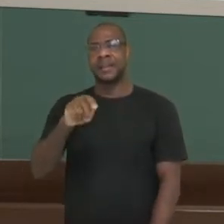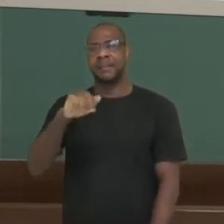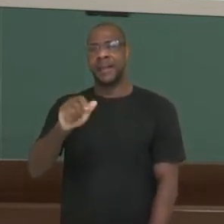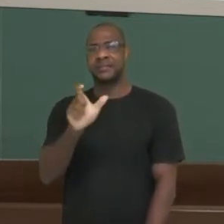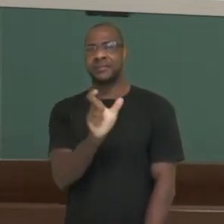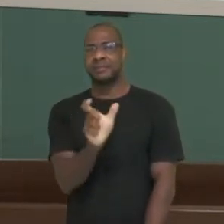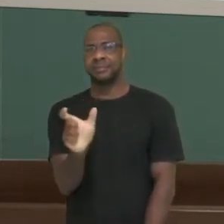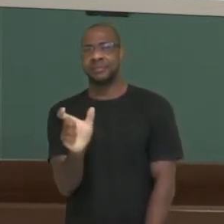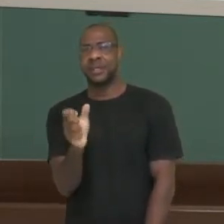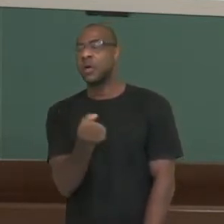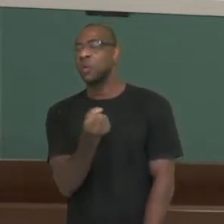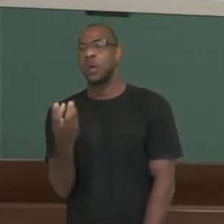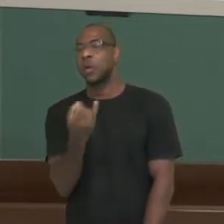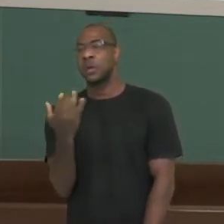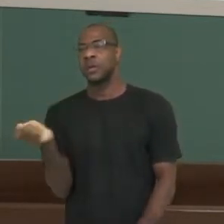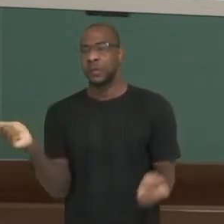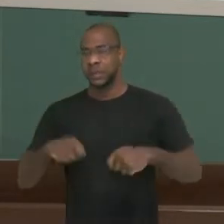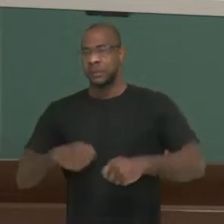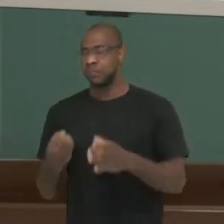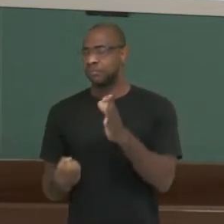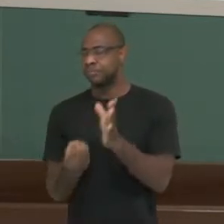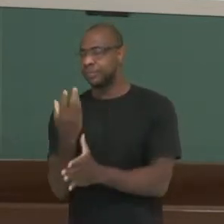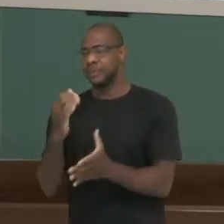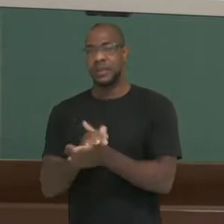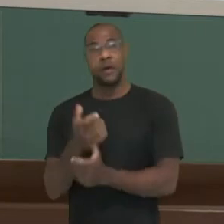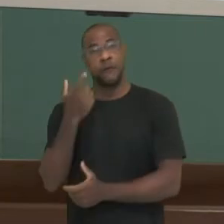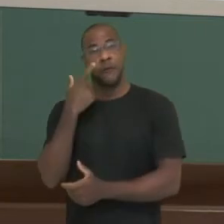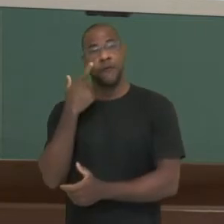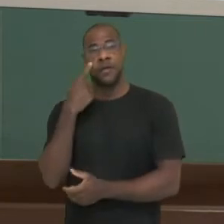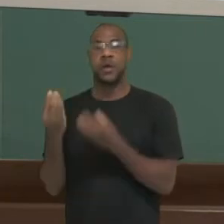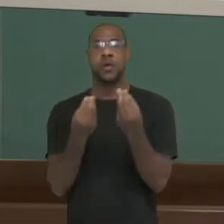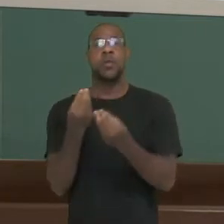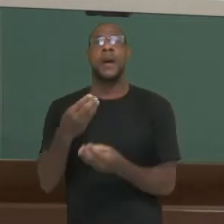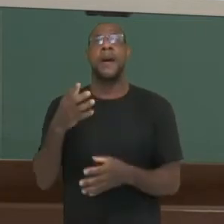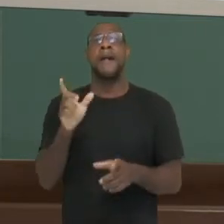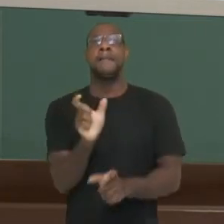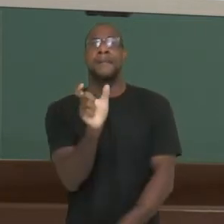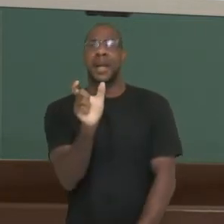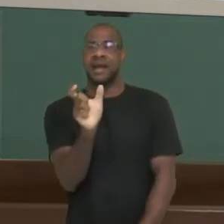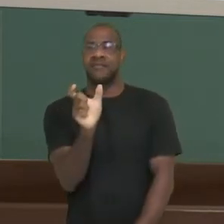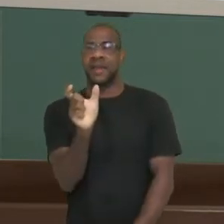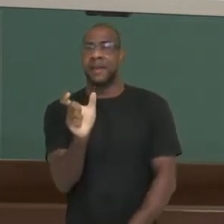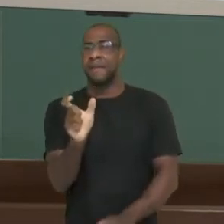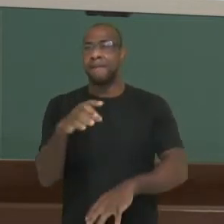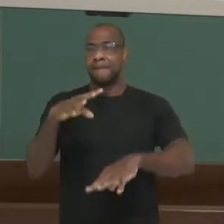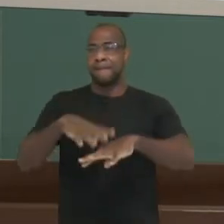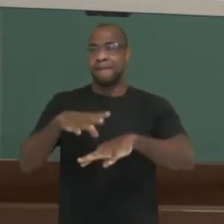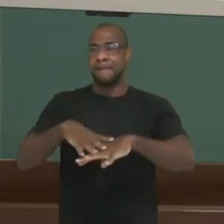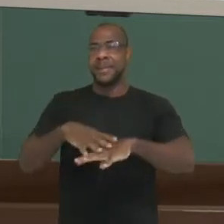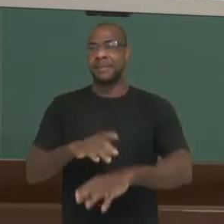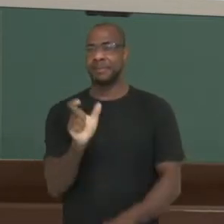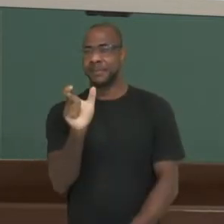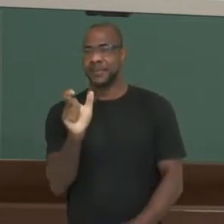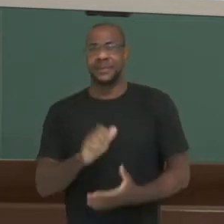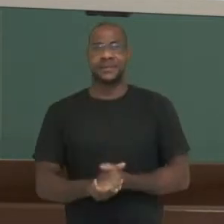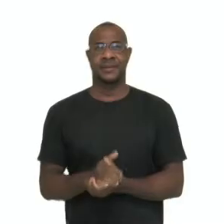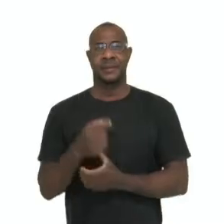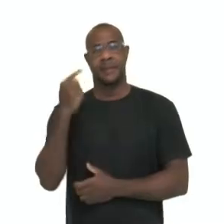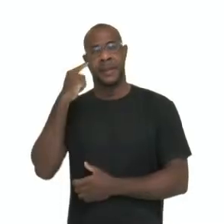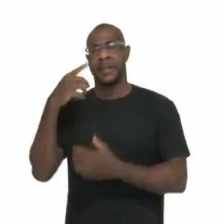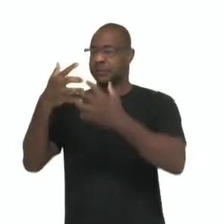né, de anagramas, então vamos verificar na palavra matemática. Então vamos pensar um